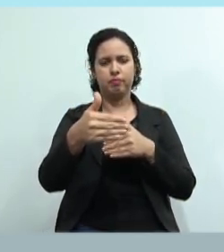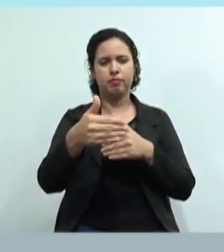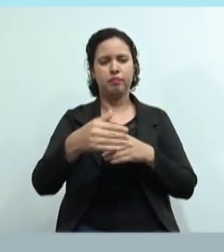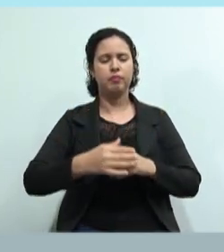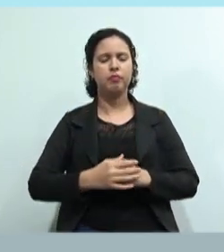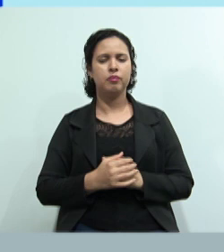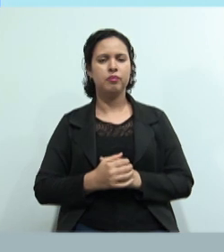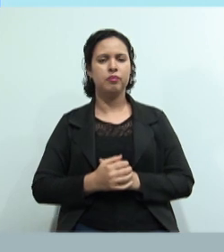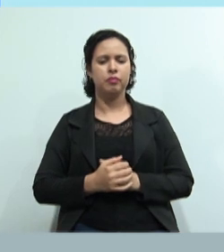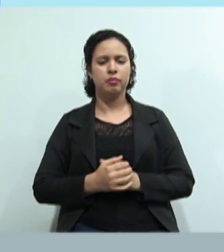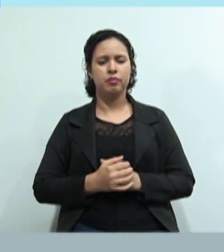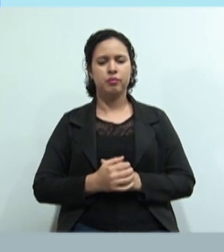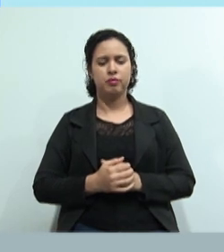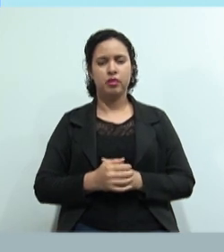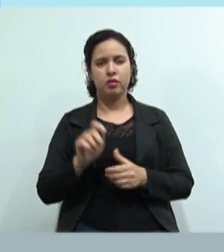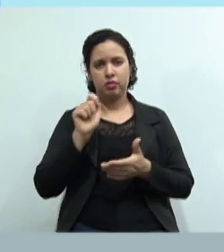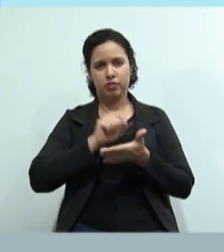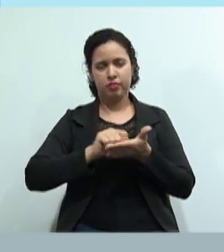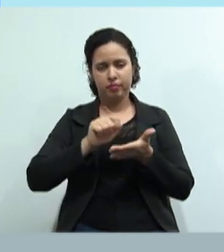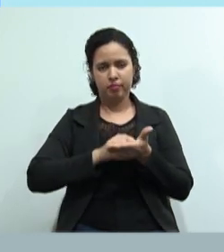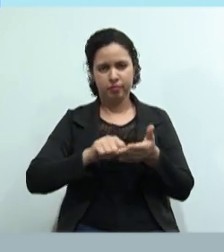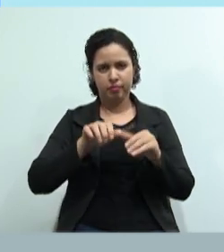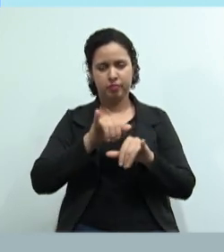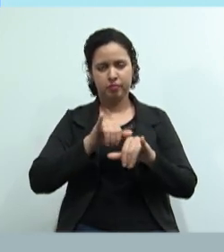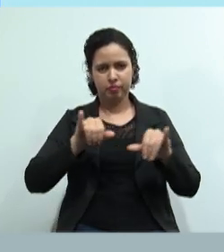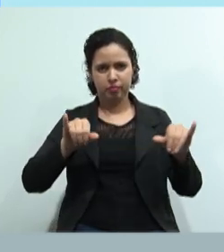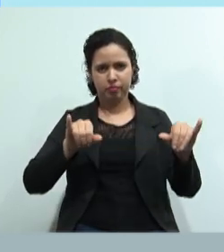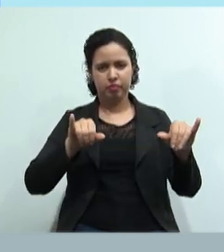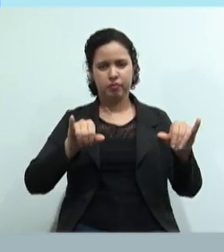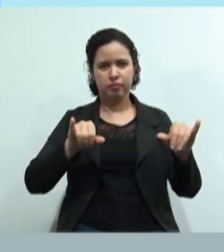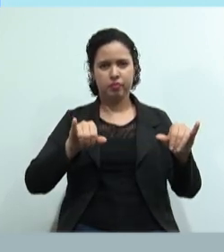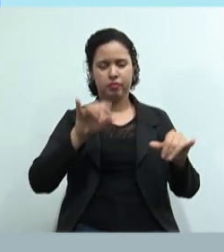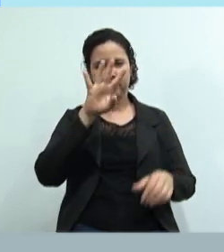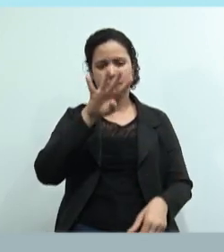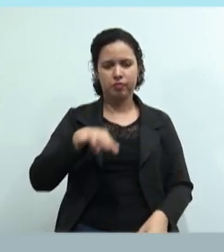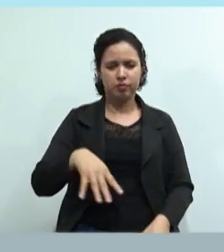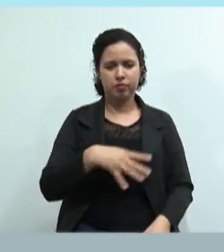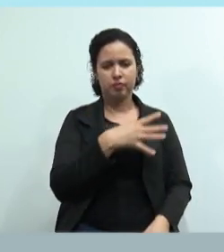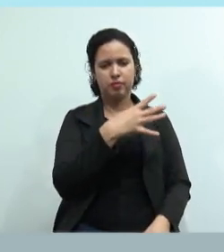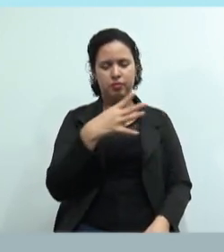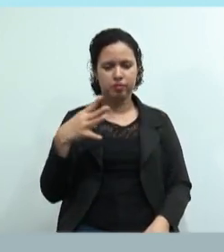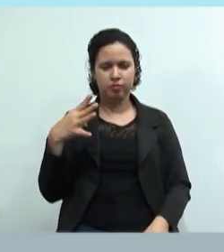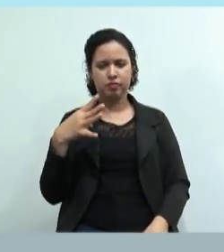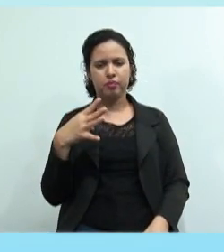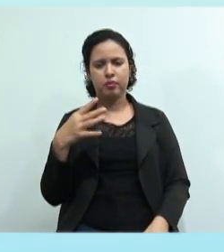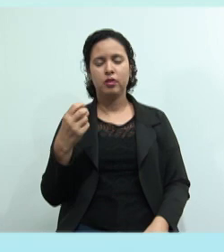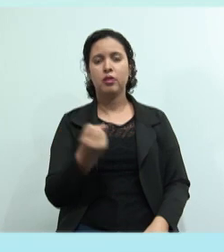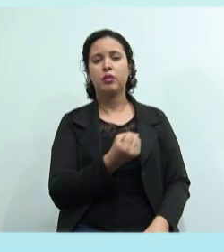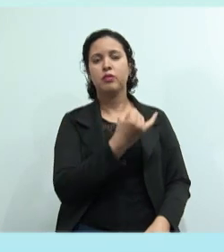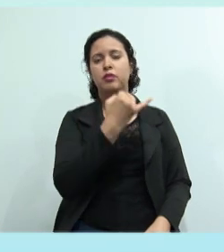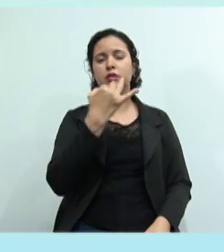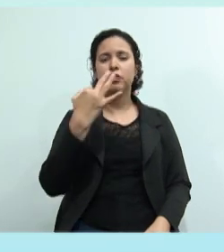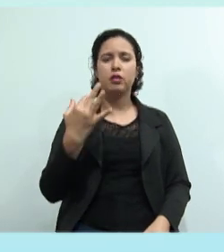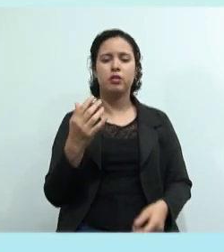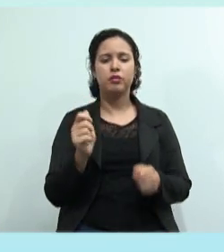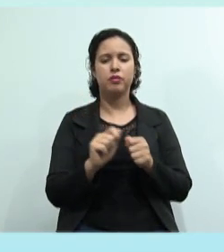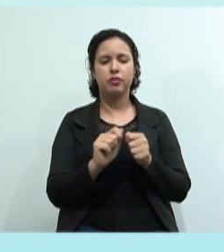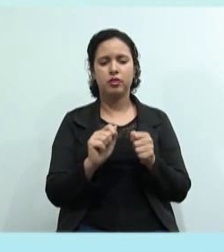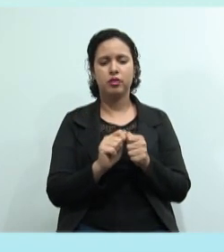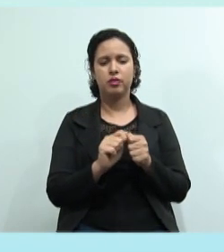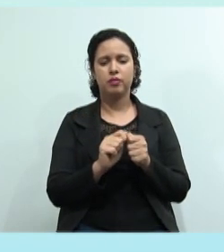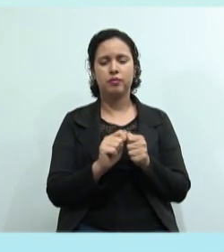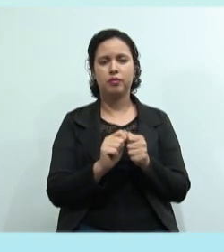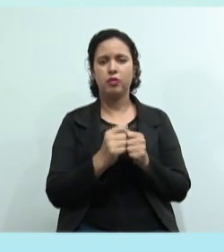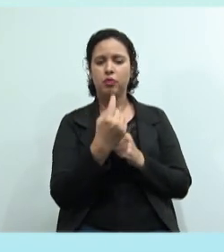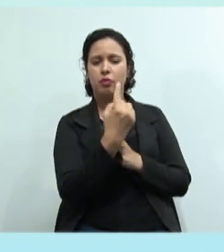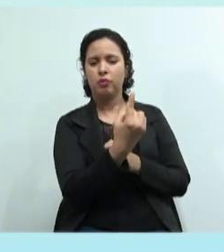Passo 2. Anote as informações coletadas em uma tabela como esta, com a quantidade produzida, custo